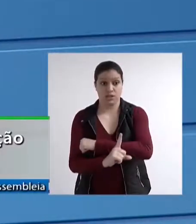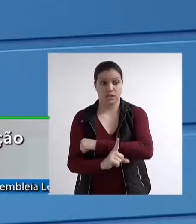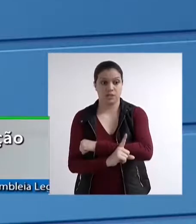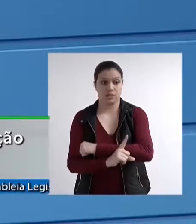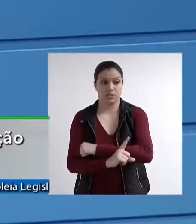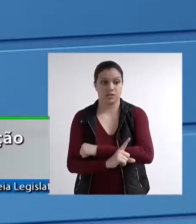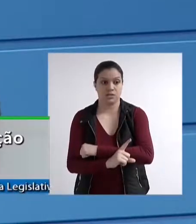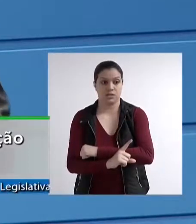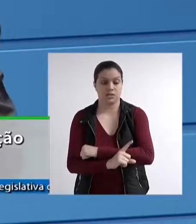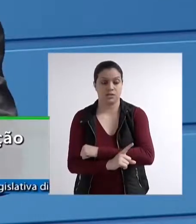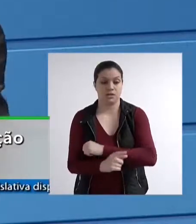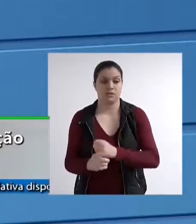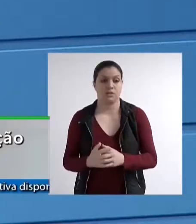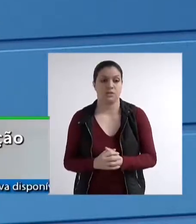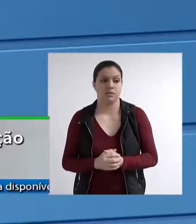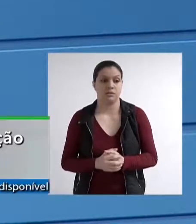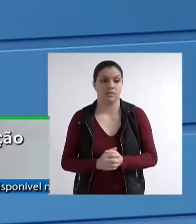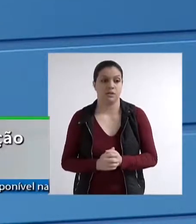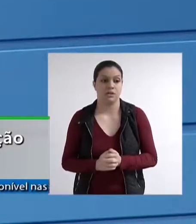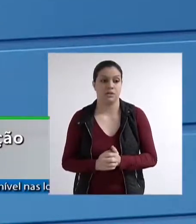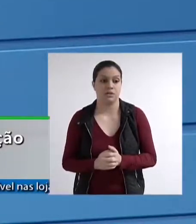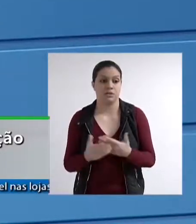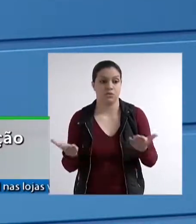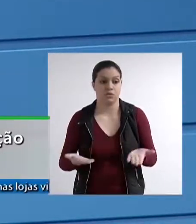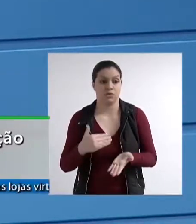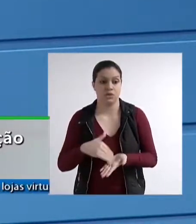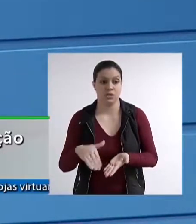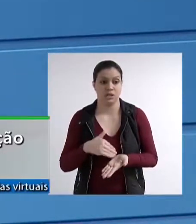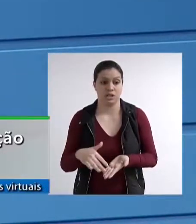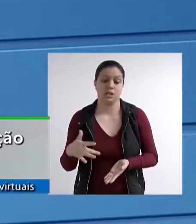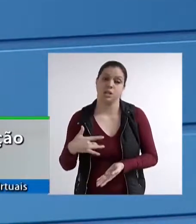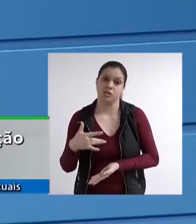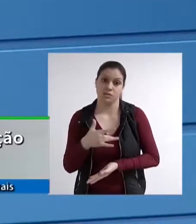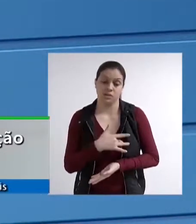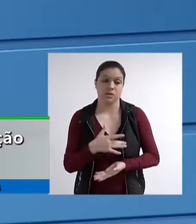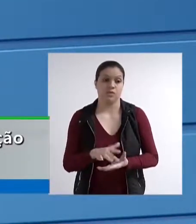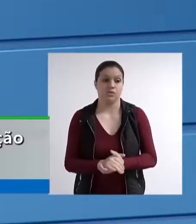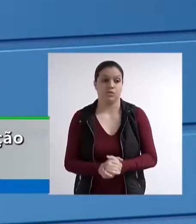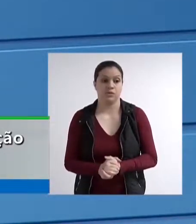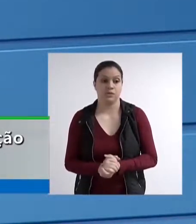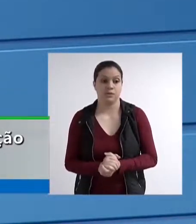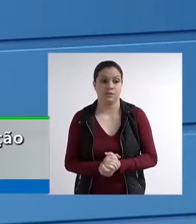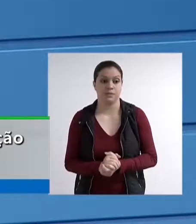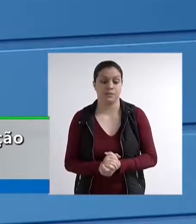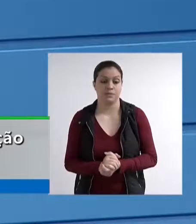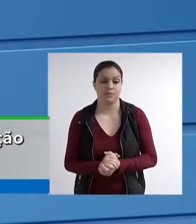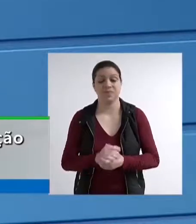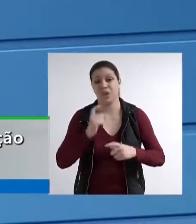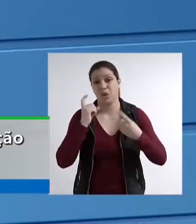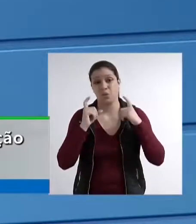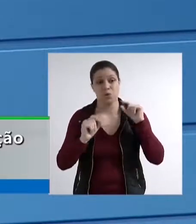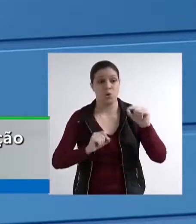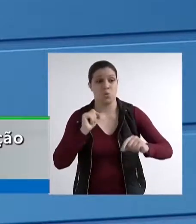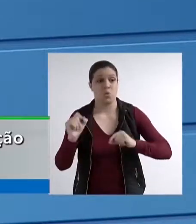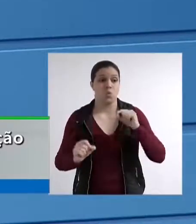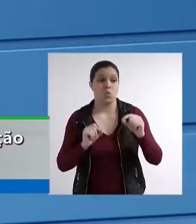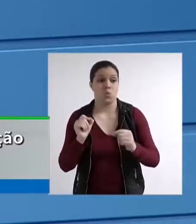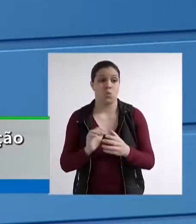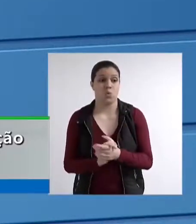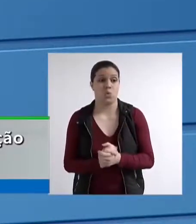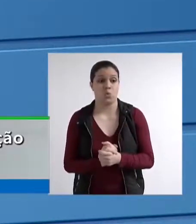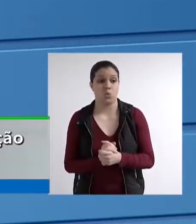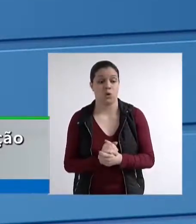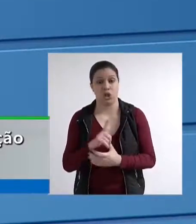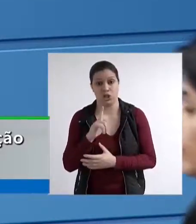é justamente ortopedista, hoje secretário de Saúde. Então, A reunião é o seguinte, Geraldo está indo para